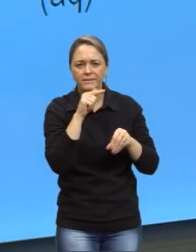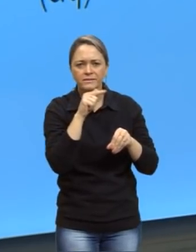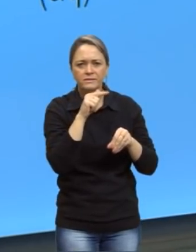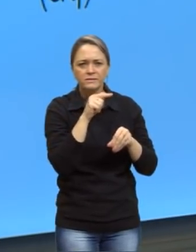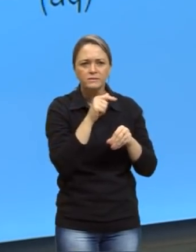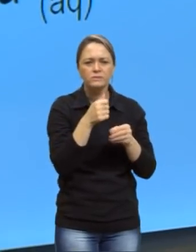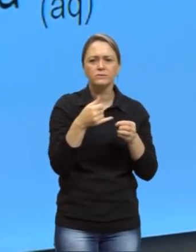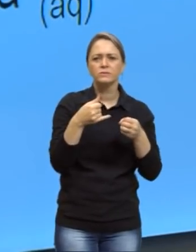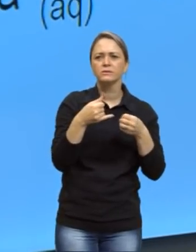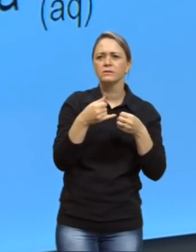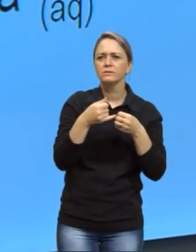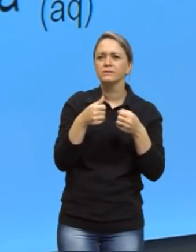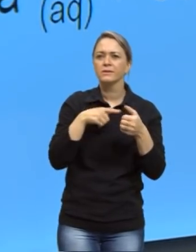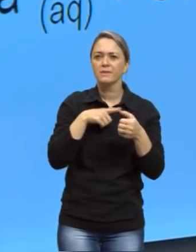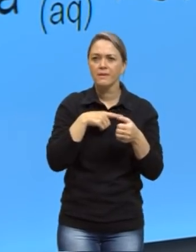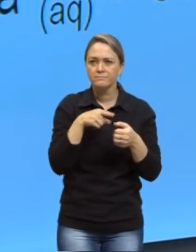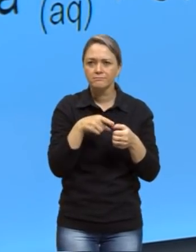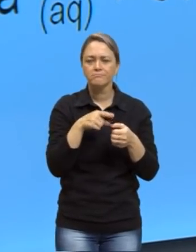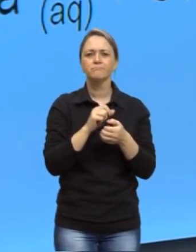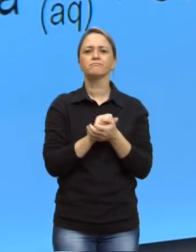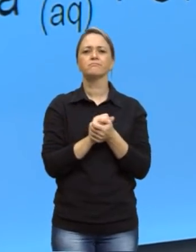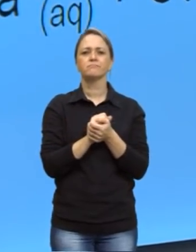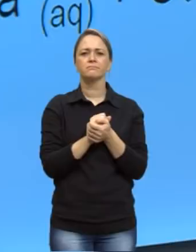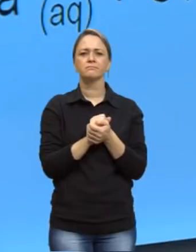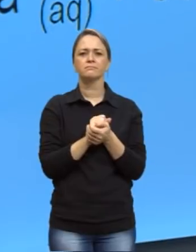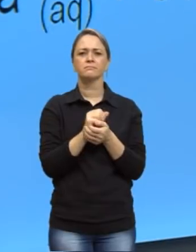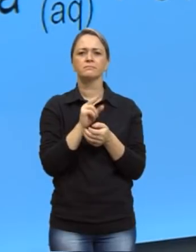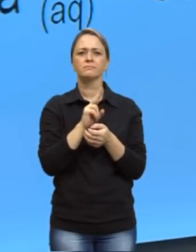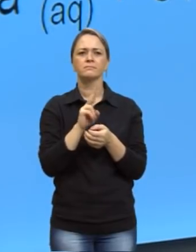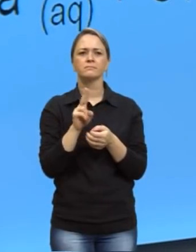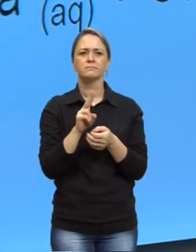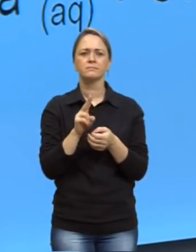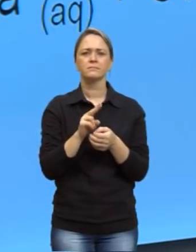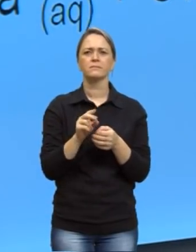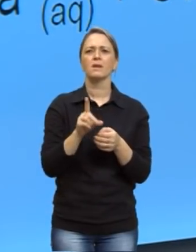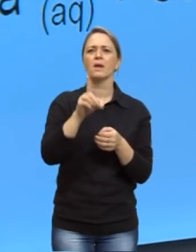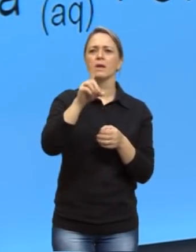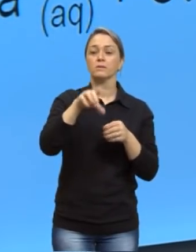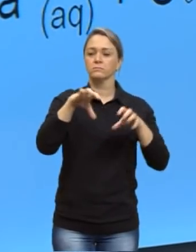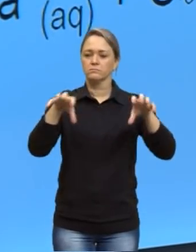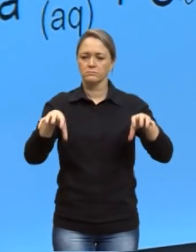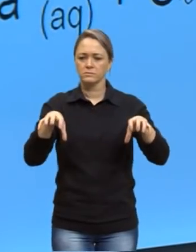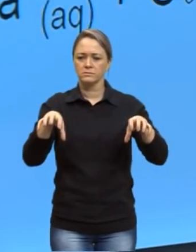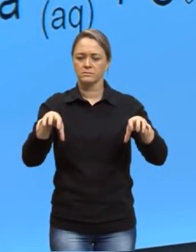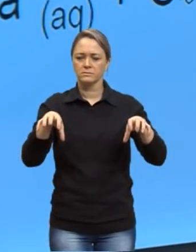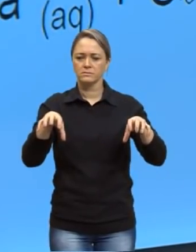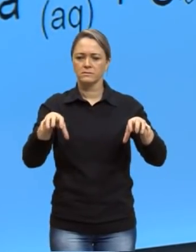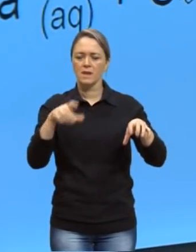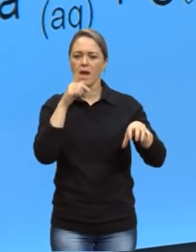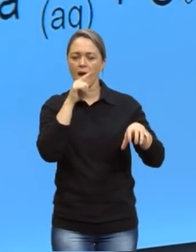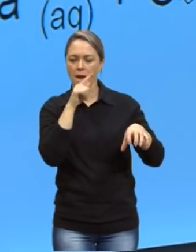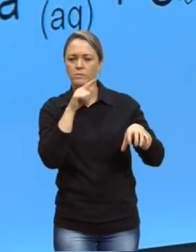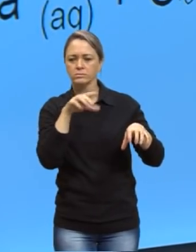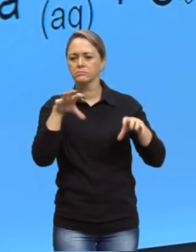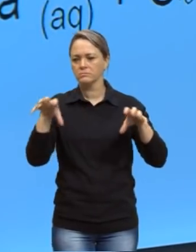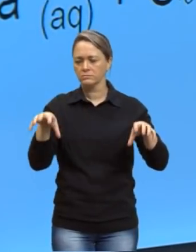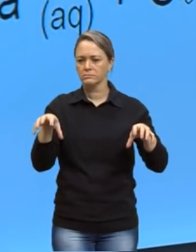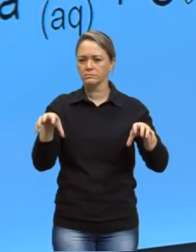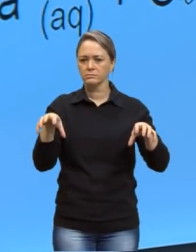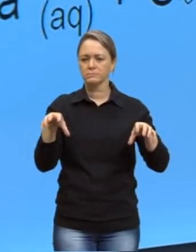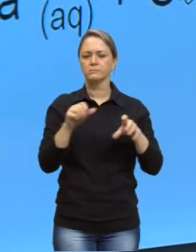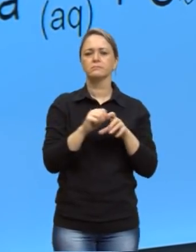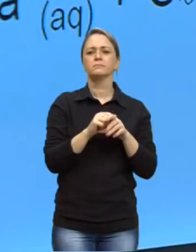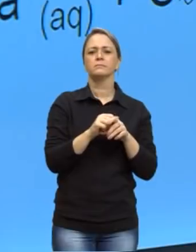tranquilo então isso daqui é o que a gente chama de dipolo porque é a água é de polar né é uma